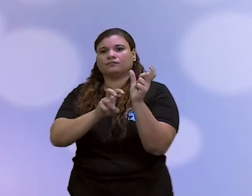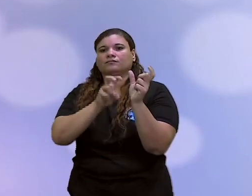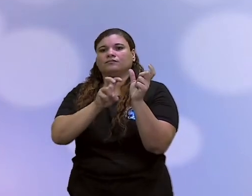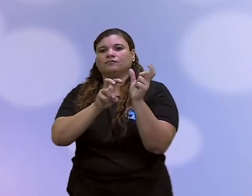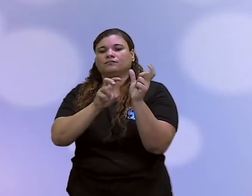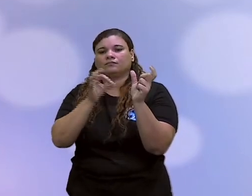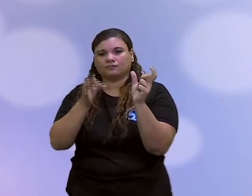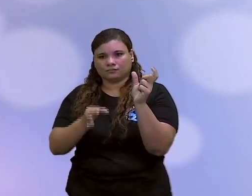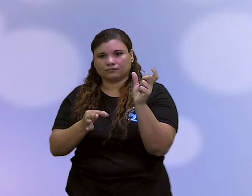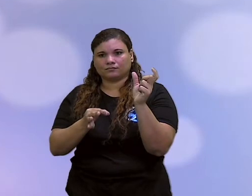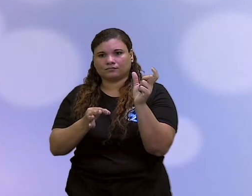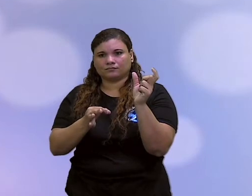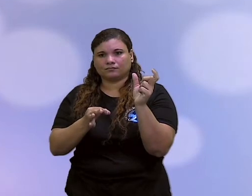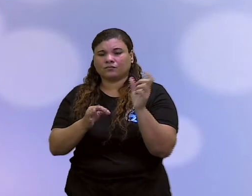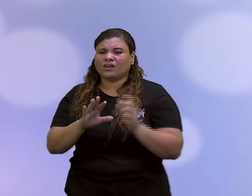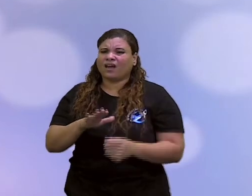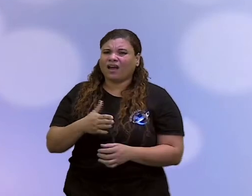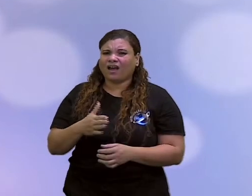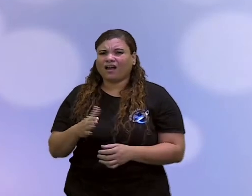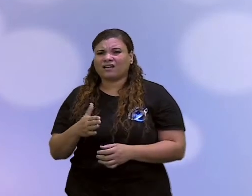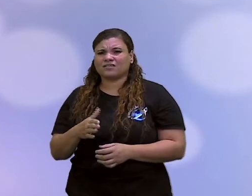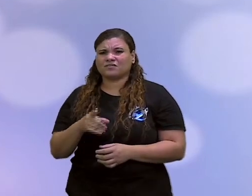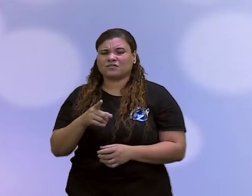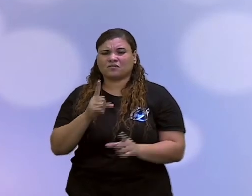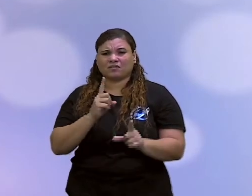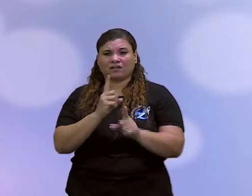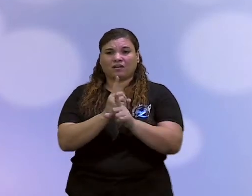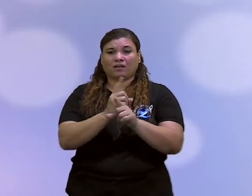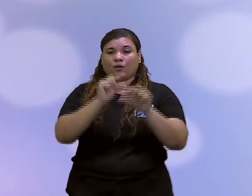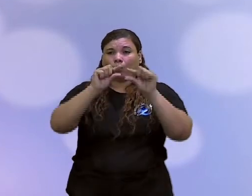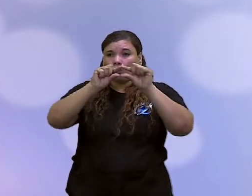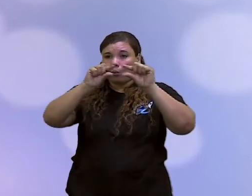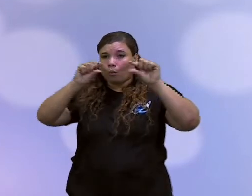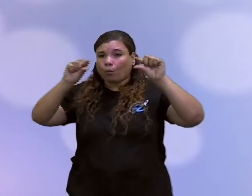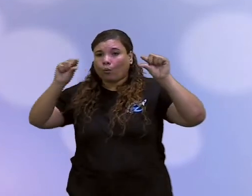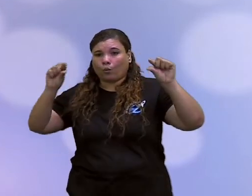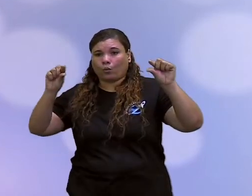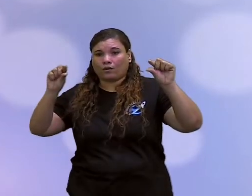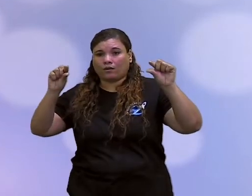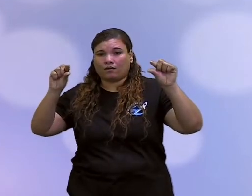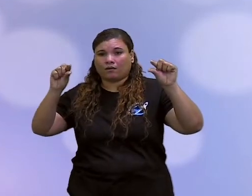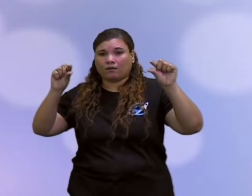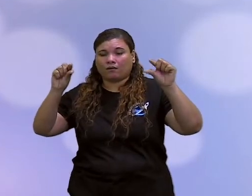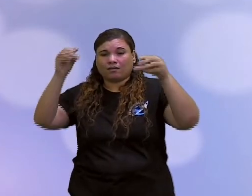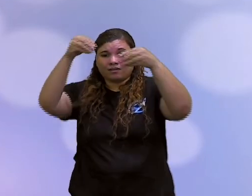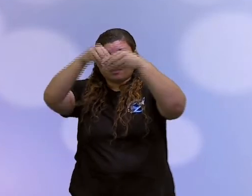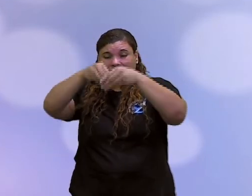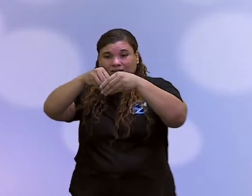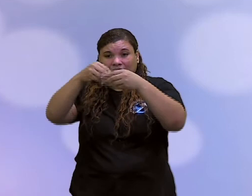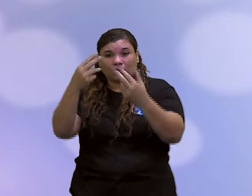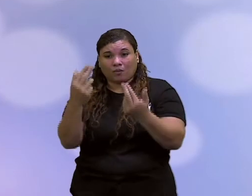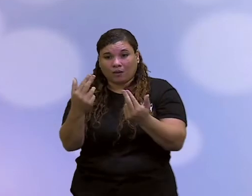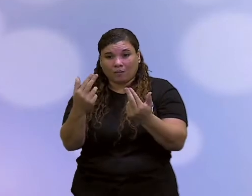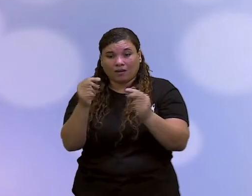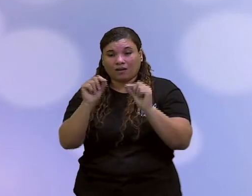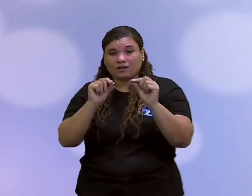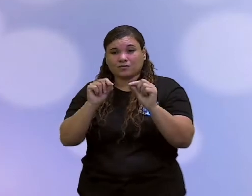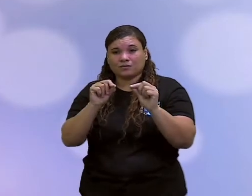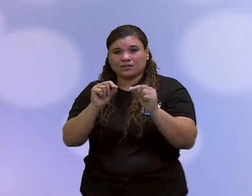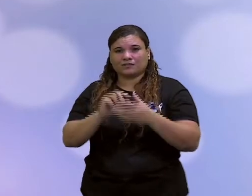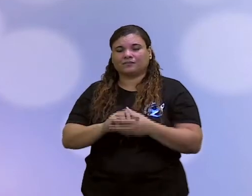vai encontrar na oração um advérbio, uma adjunta adverbial ou mesmo uma oração